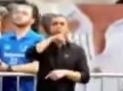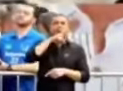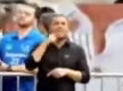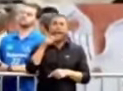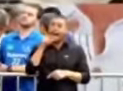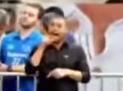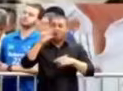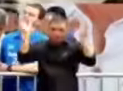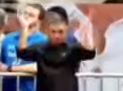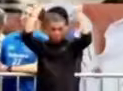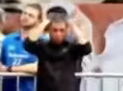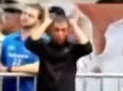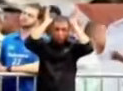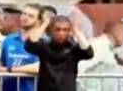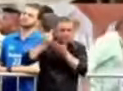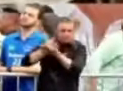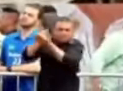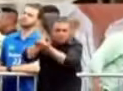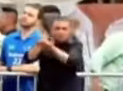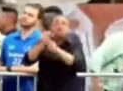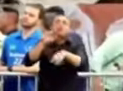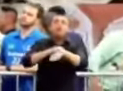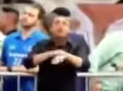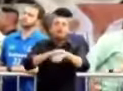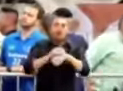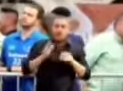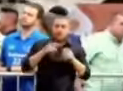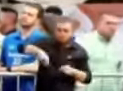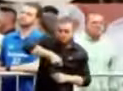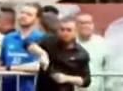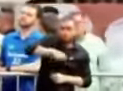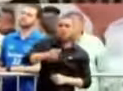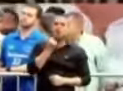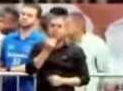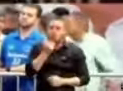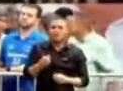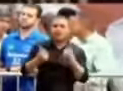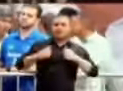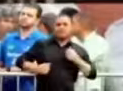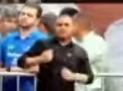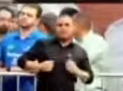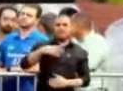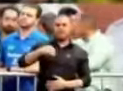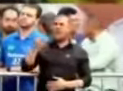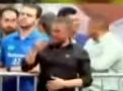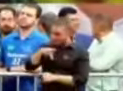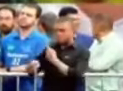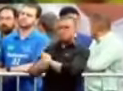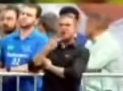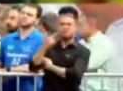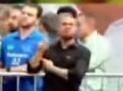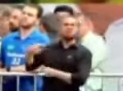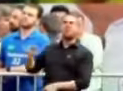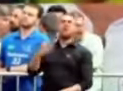na cabeça, para fazer o alimento, para dar banho nos seus filhos. Esse é o presidente que falam que não gostam de mulheres,